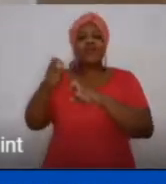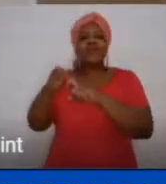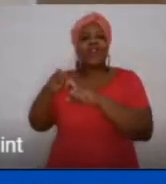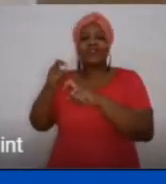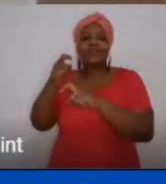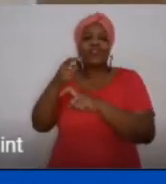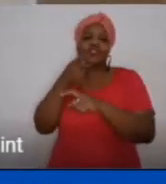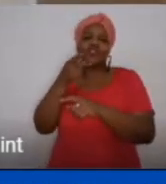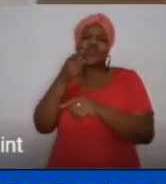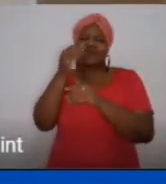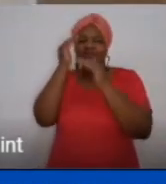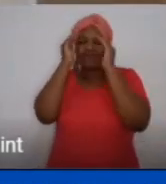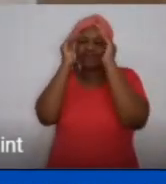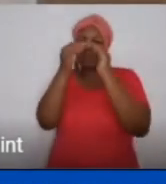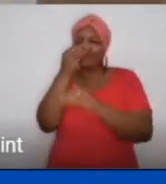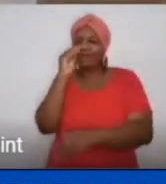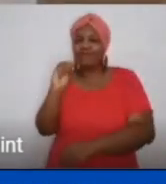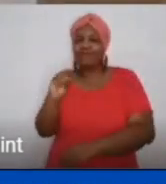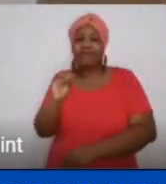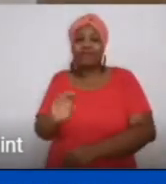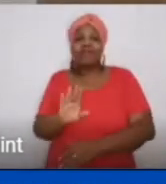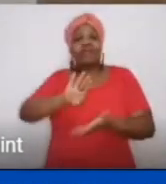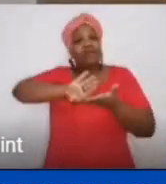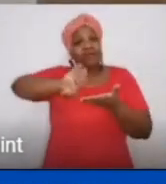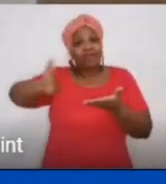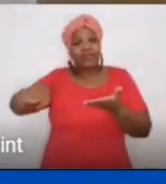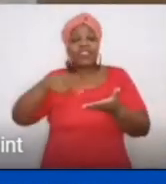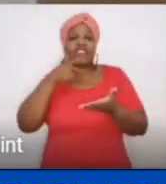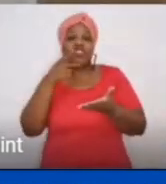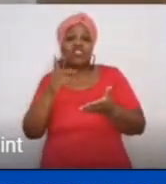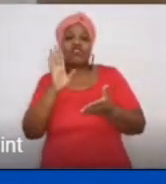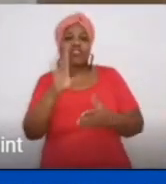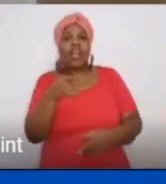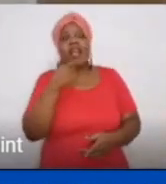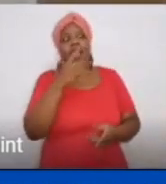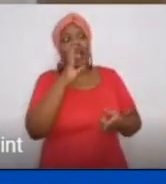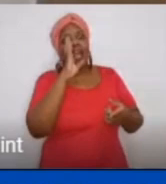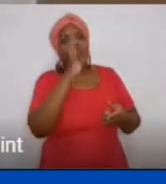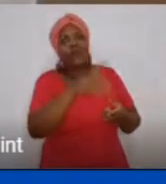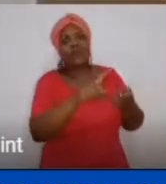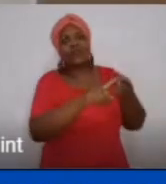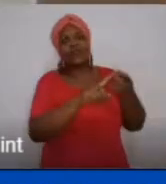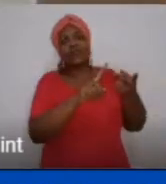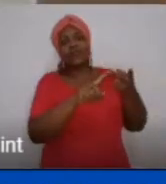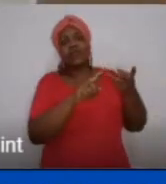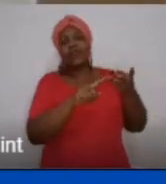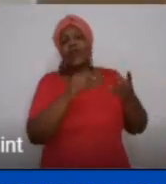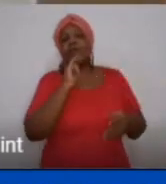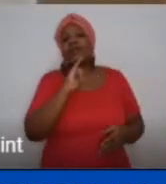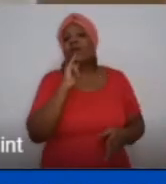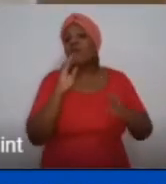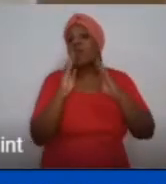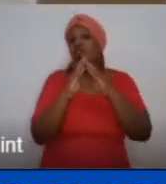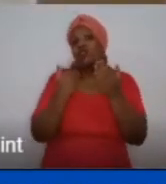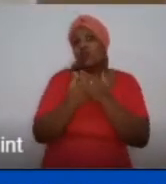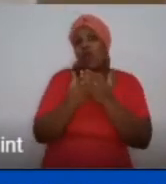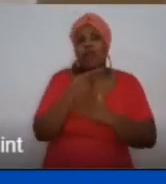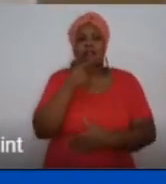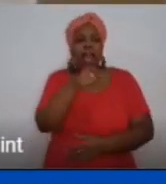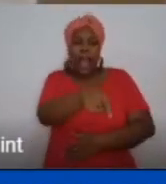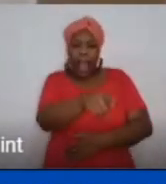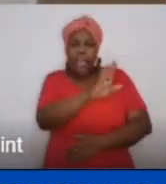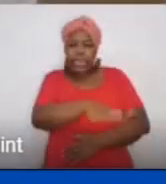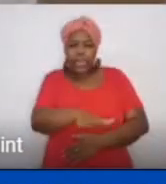Fora disso, a gente já está produzindo determinados diagnósticos. Cada vez mais nós vemos as escolas diagnosticando as